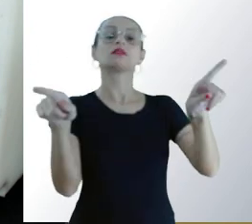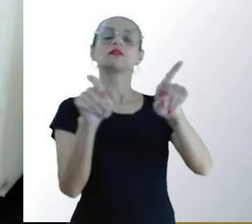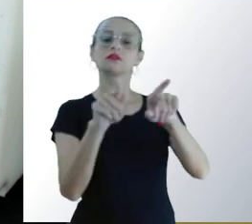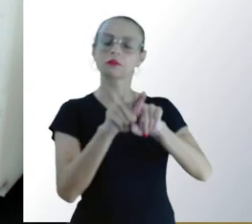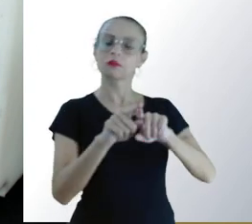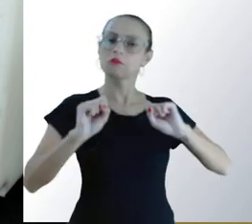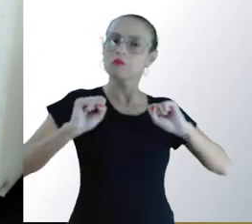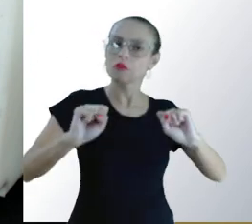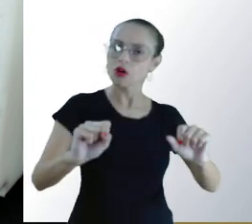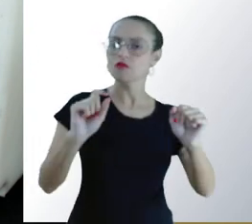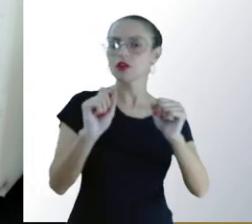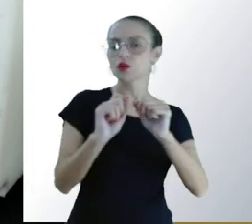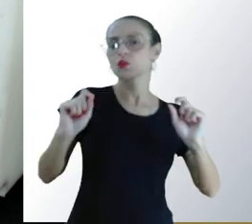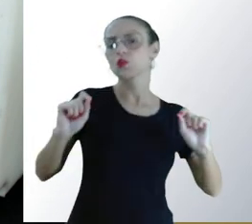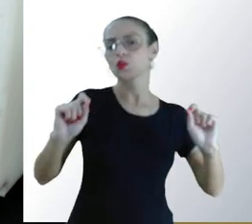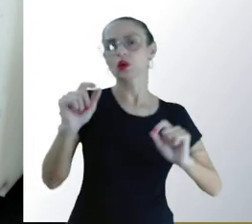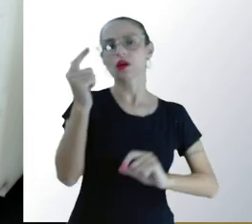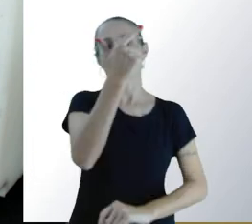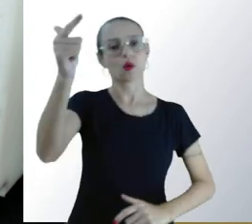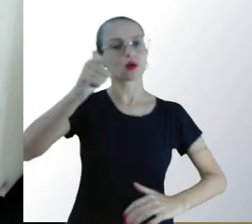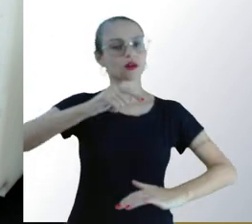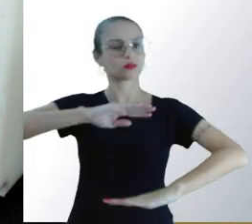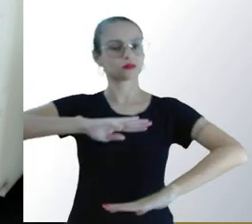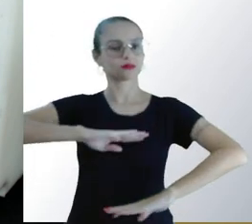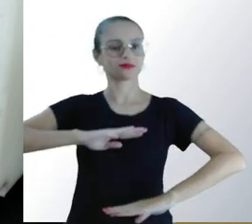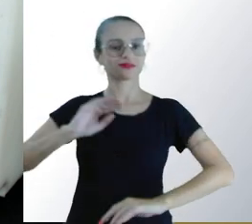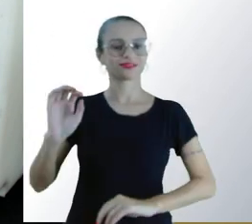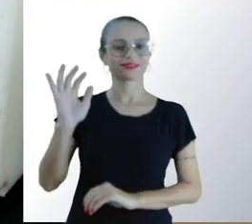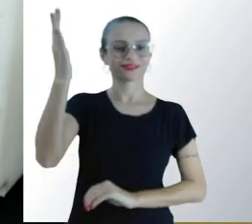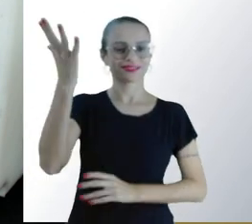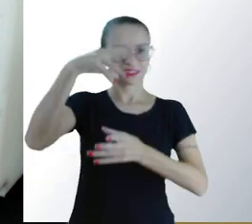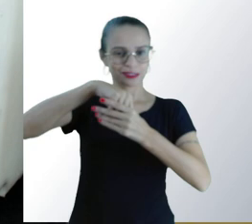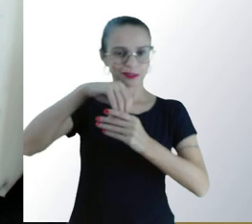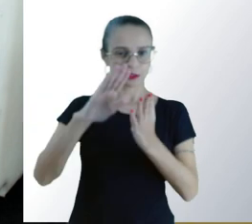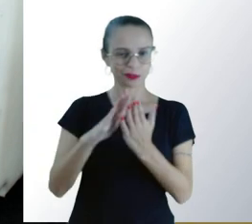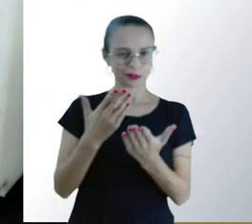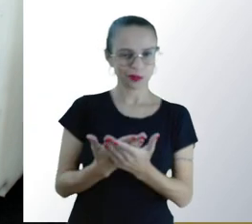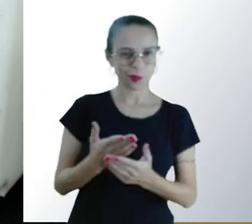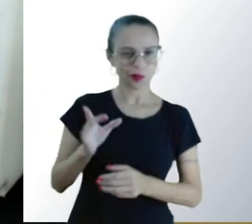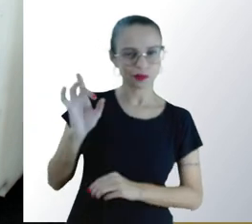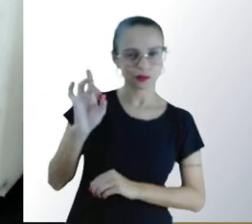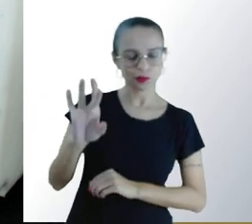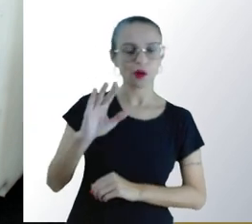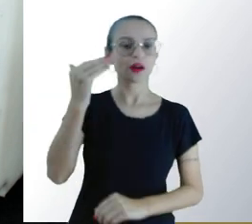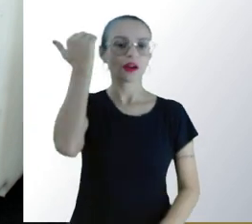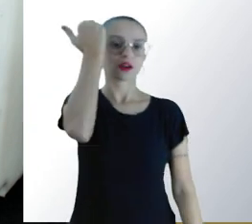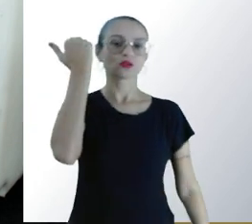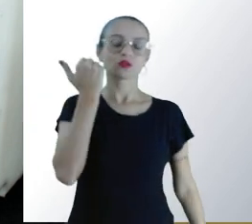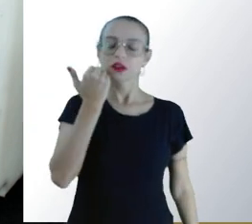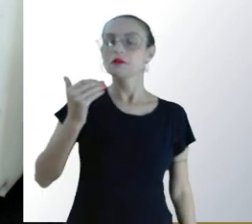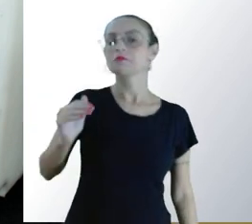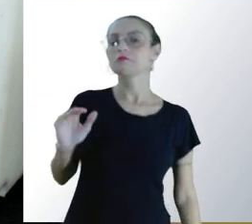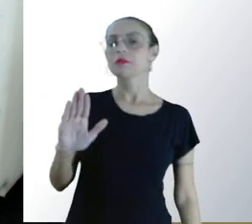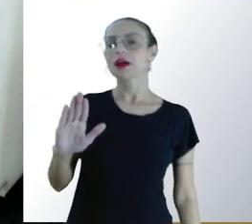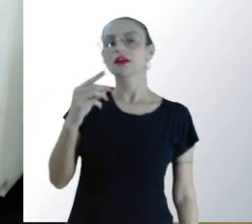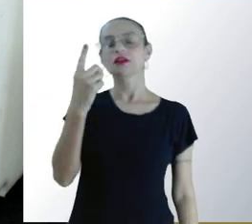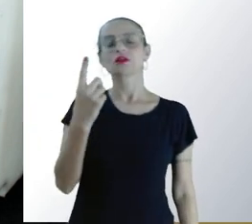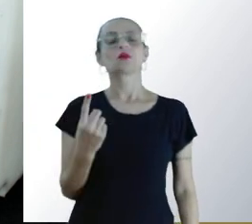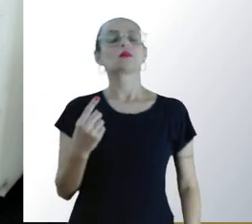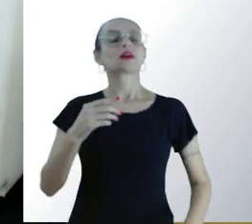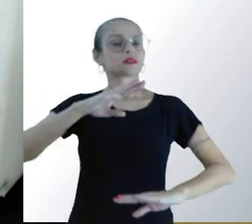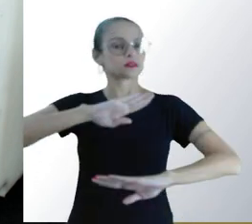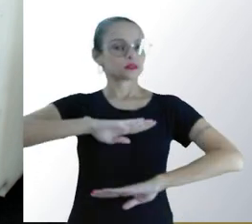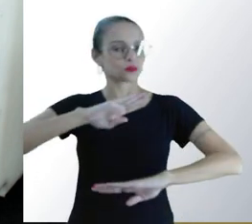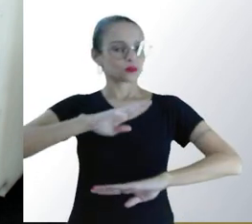gente pode fazer aí outras situações que acontecem na escola, por exemplo, não só entre adolescentes, mas uma situação,